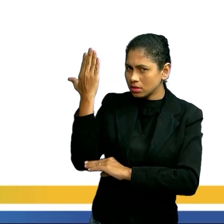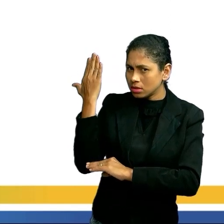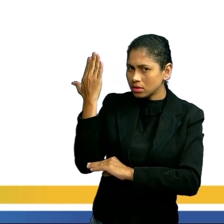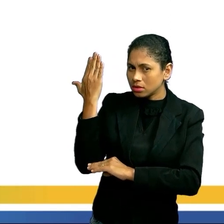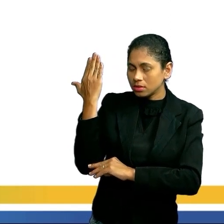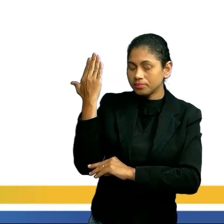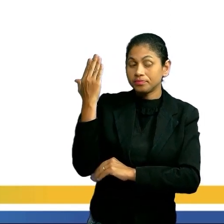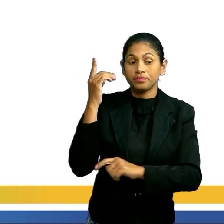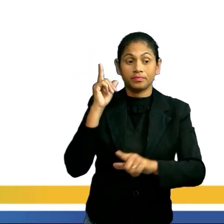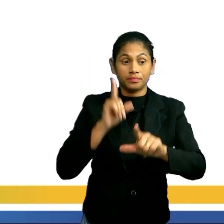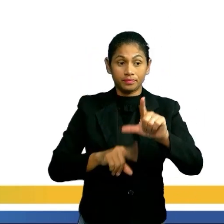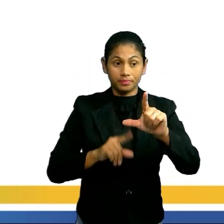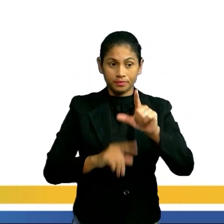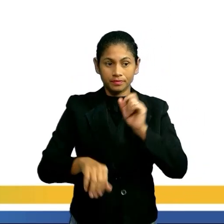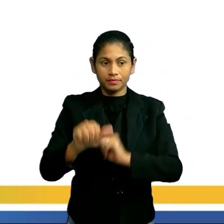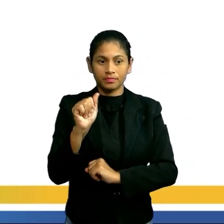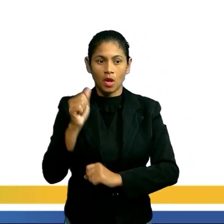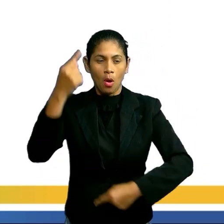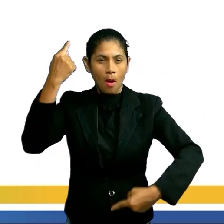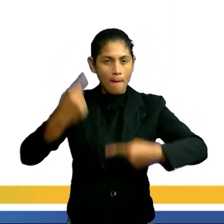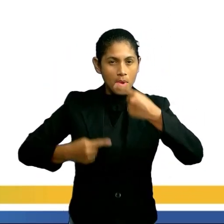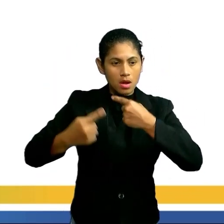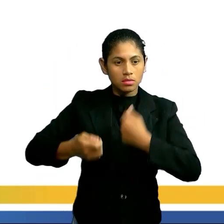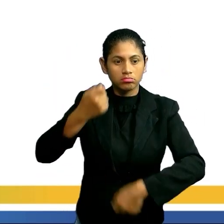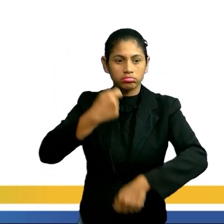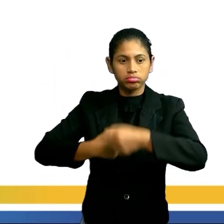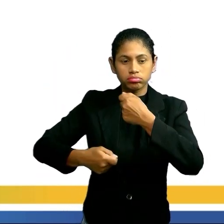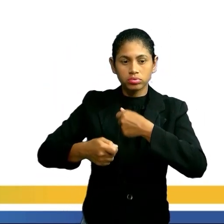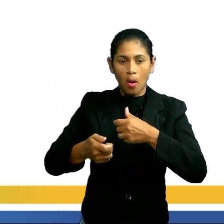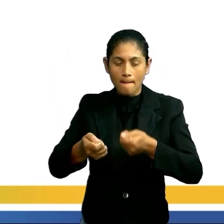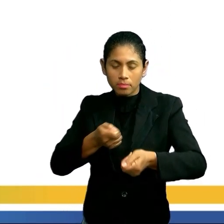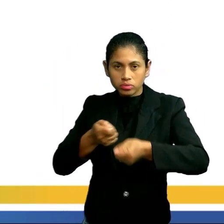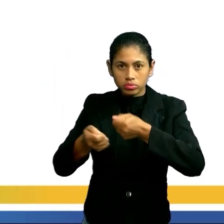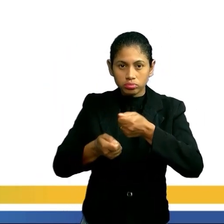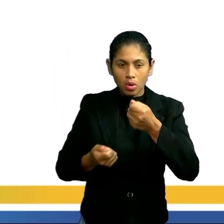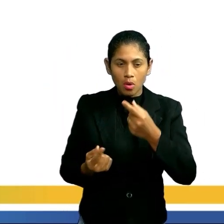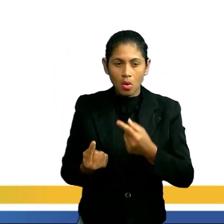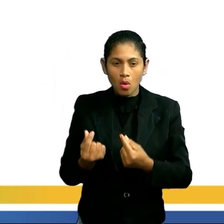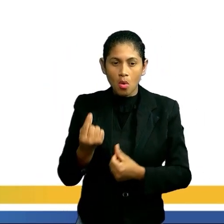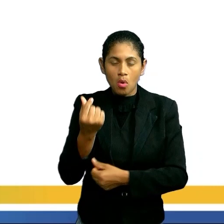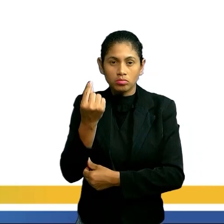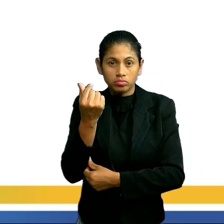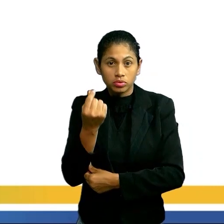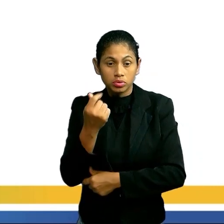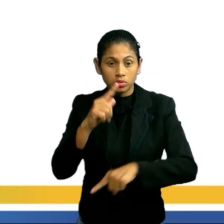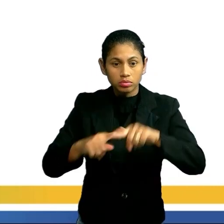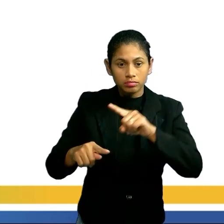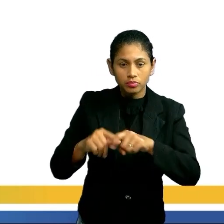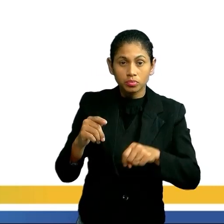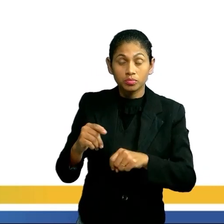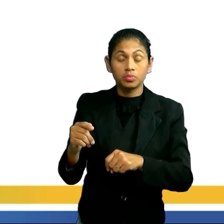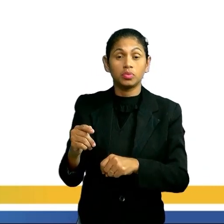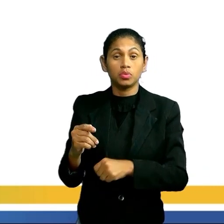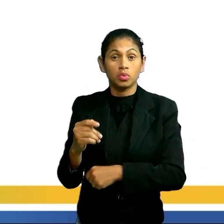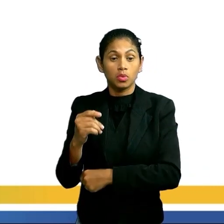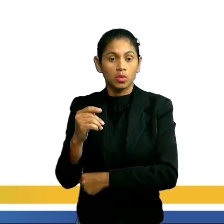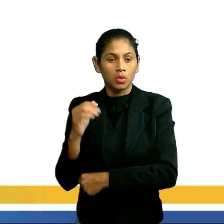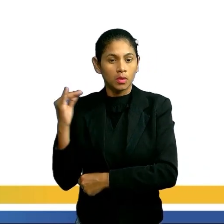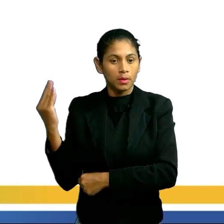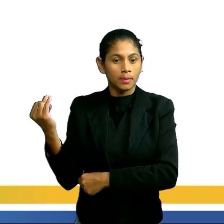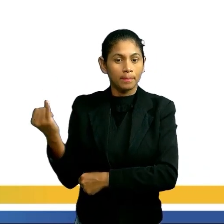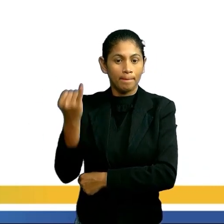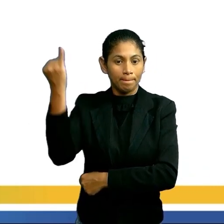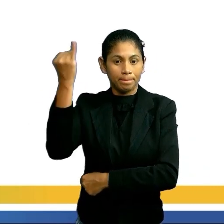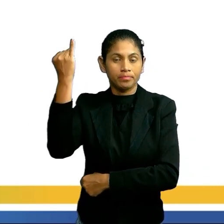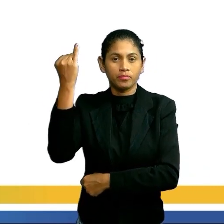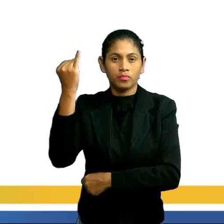A, de políticas econômicas que regulamentavam os preços dos produtos essenciais para